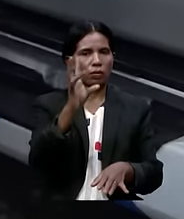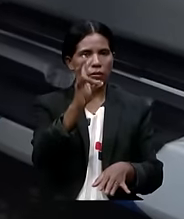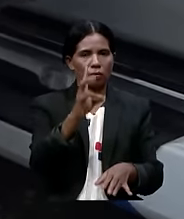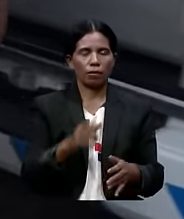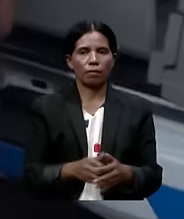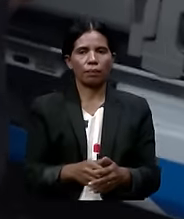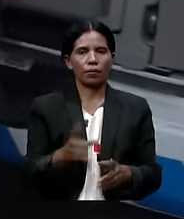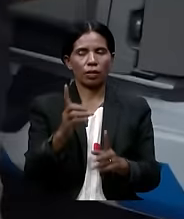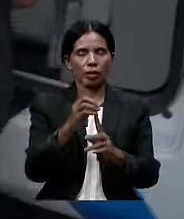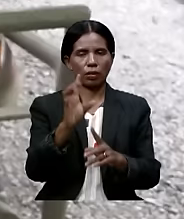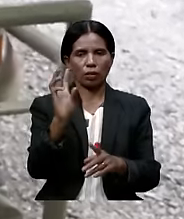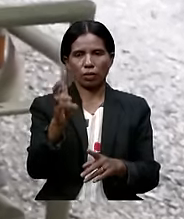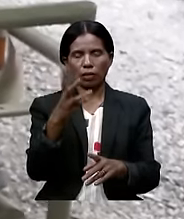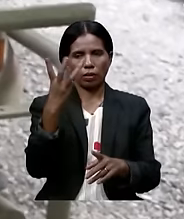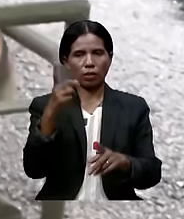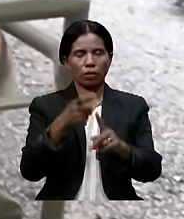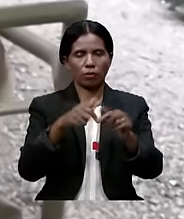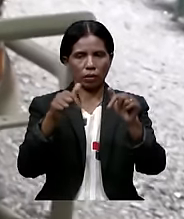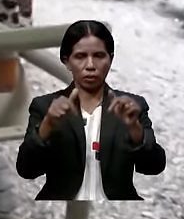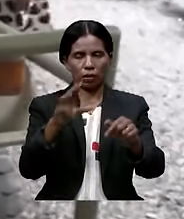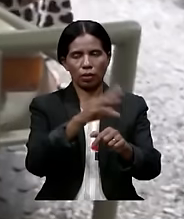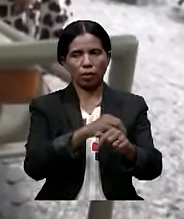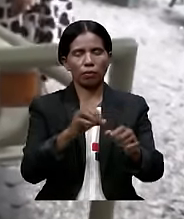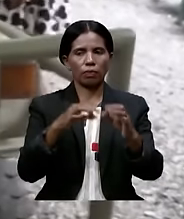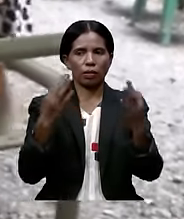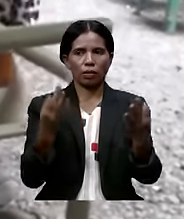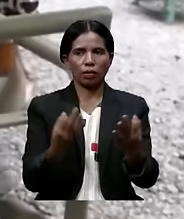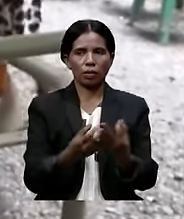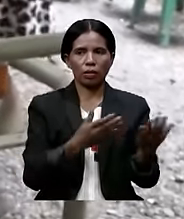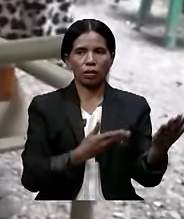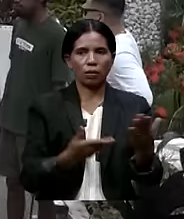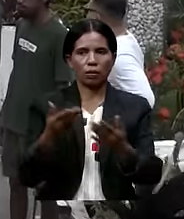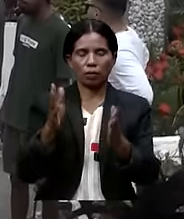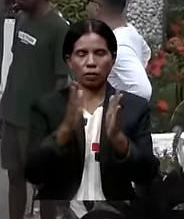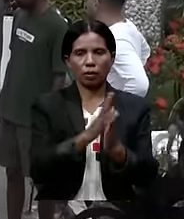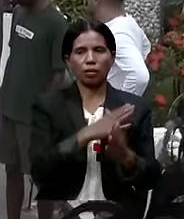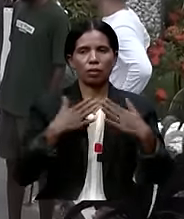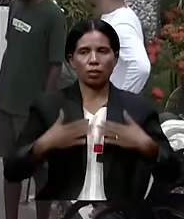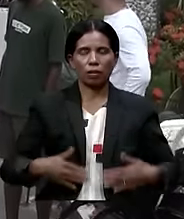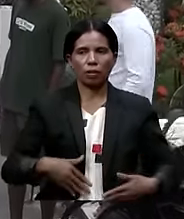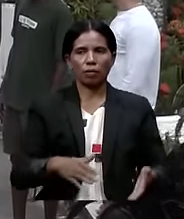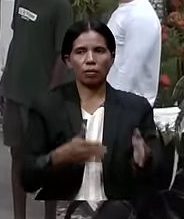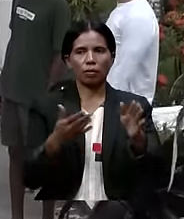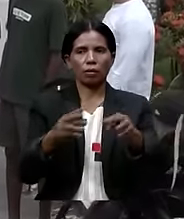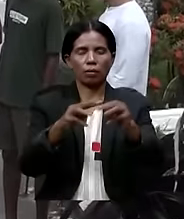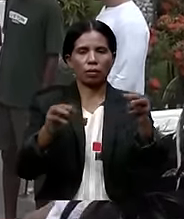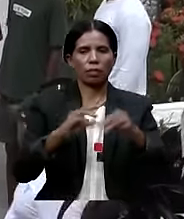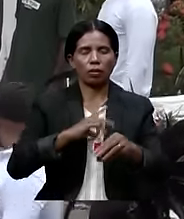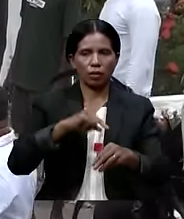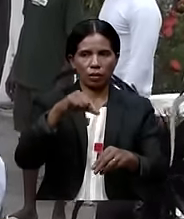Iha loran sanulu resing nem fulang ne, familia saudozu, lori saudozu ne ising mate bahalot iha gautali munisipio